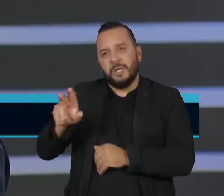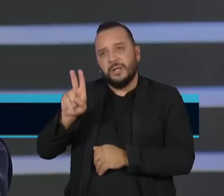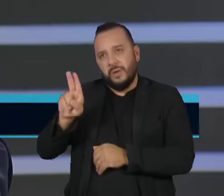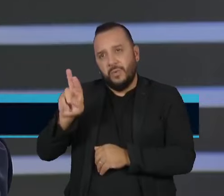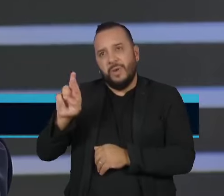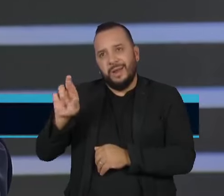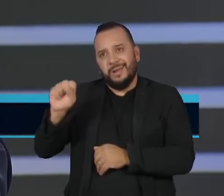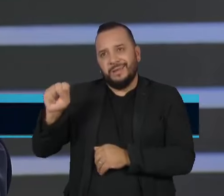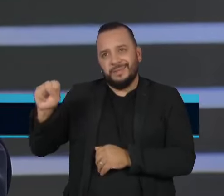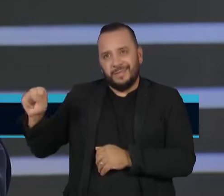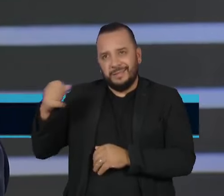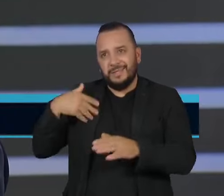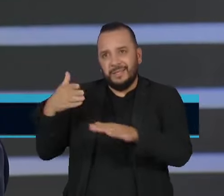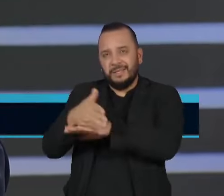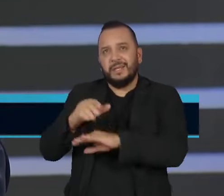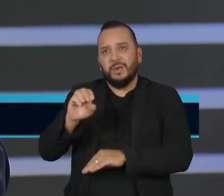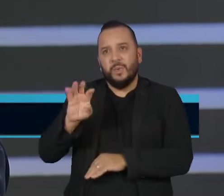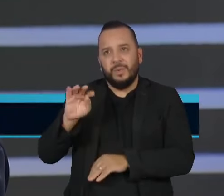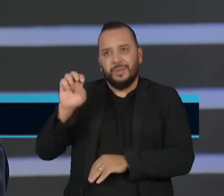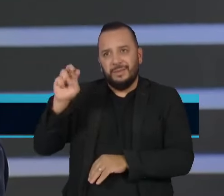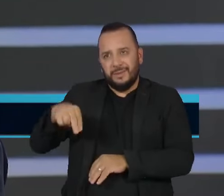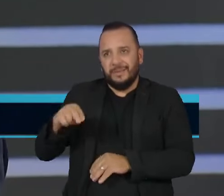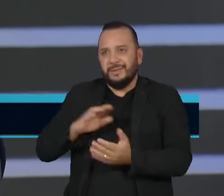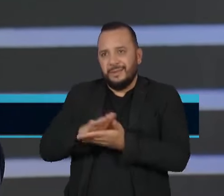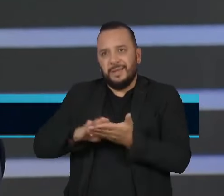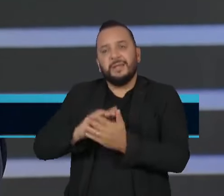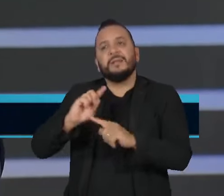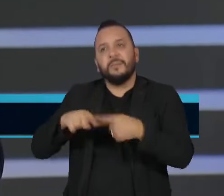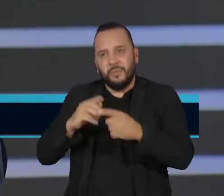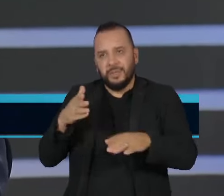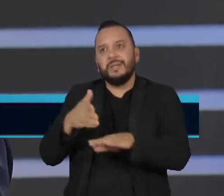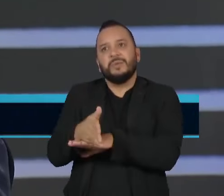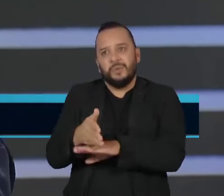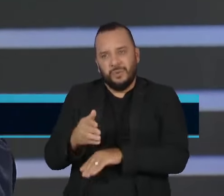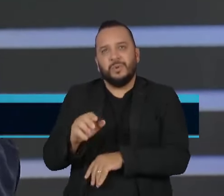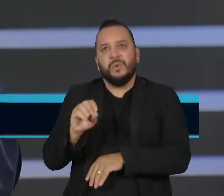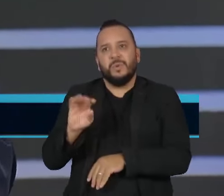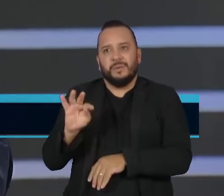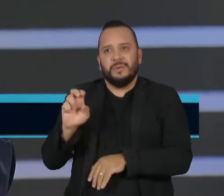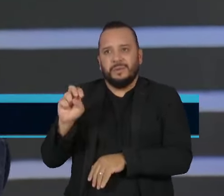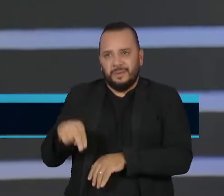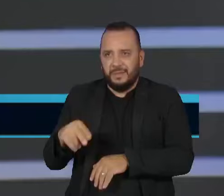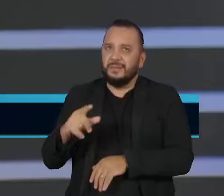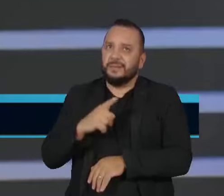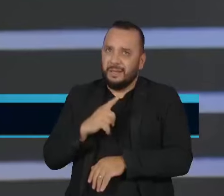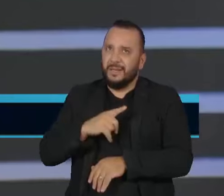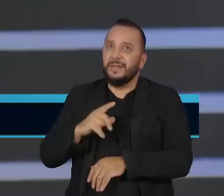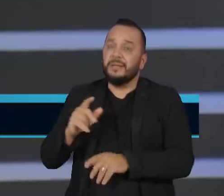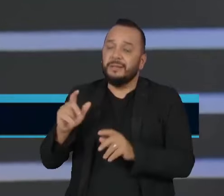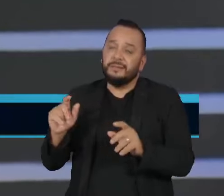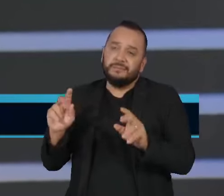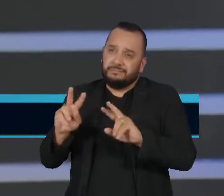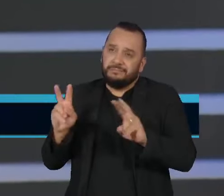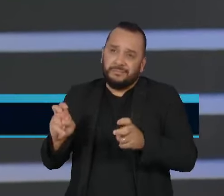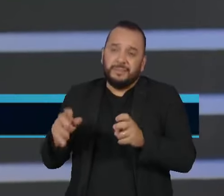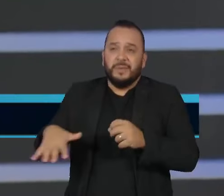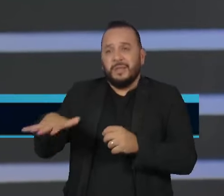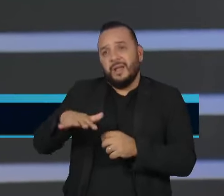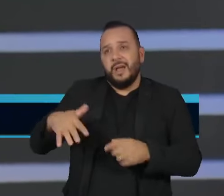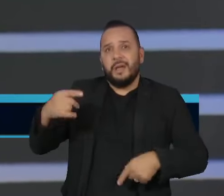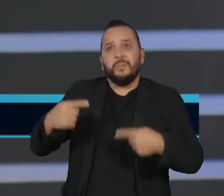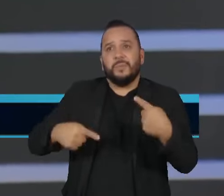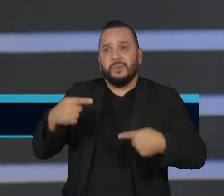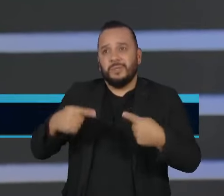não entrariam na OTAN. Isso foi descumprido. Então, há uma questão geopolítica, é chato dizer, mas tem que dizer, isso é verdade, história,